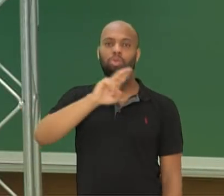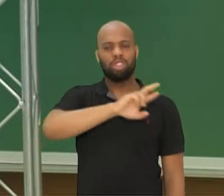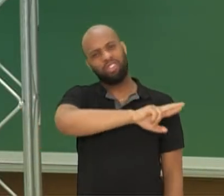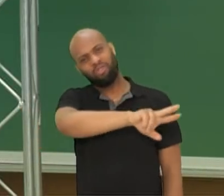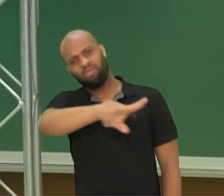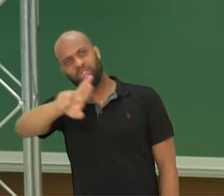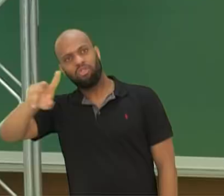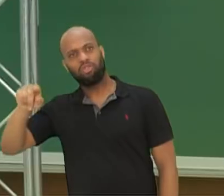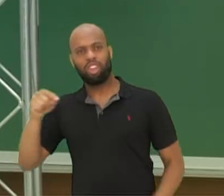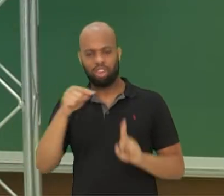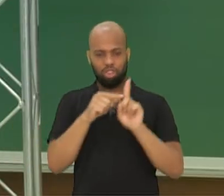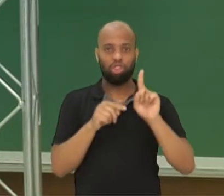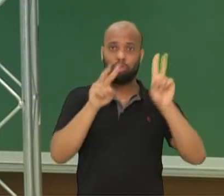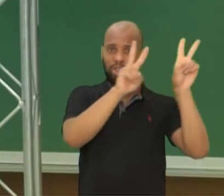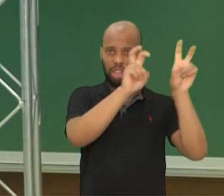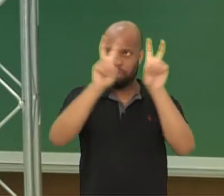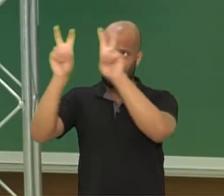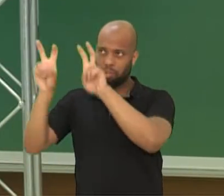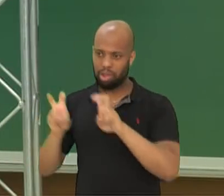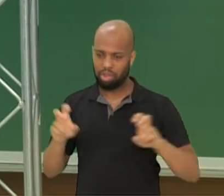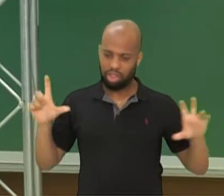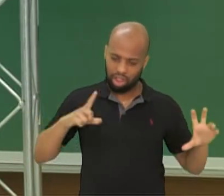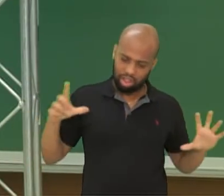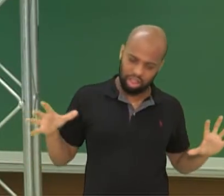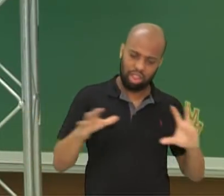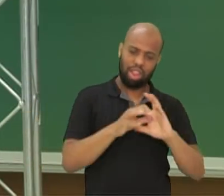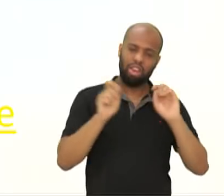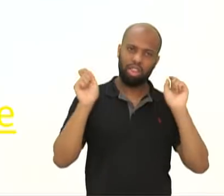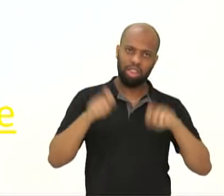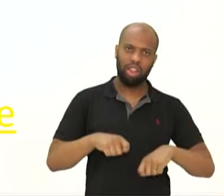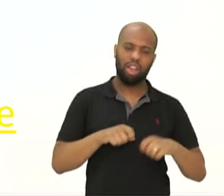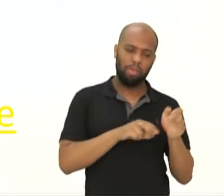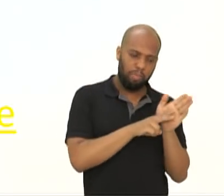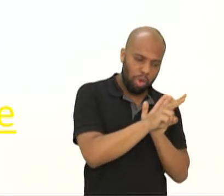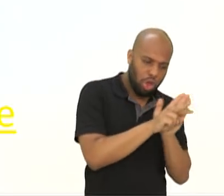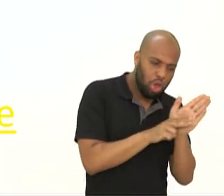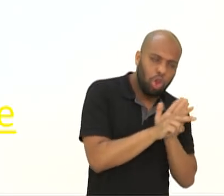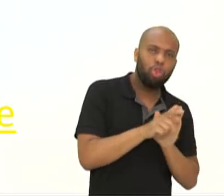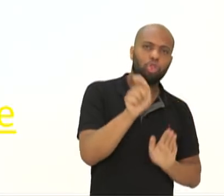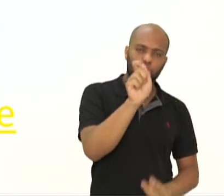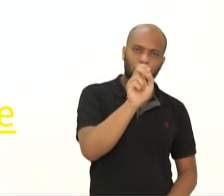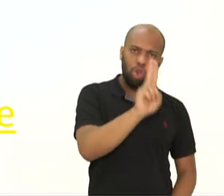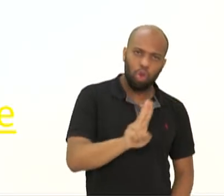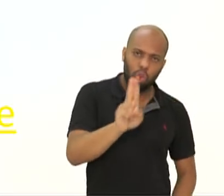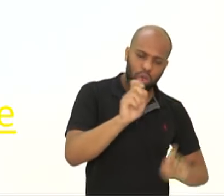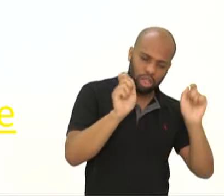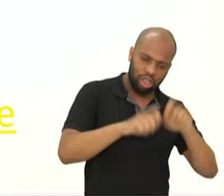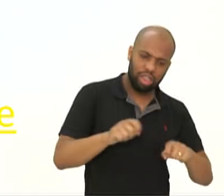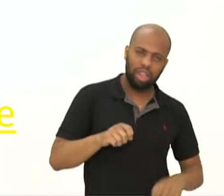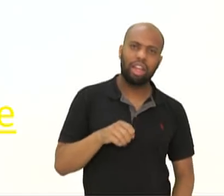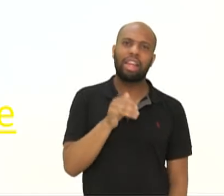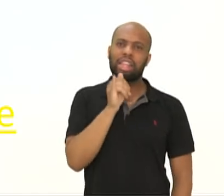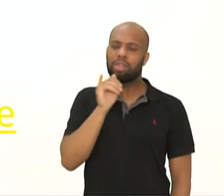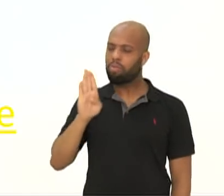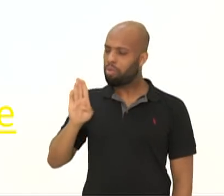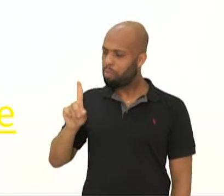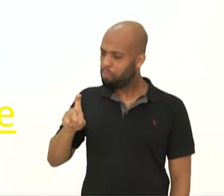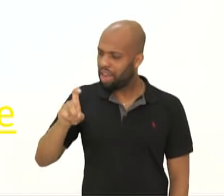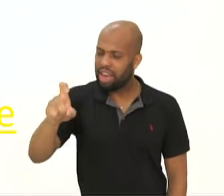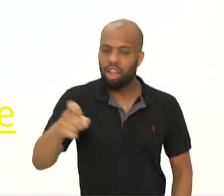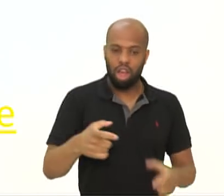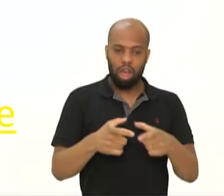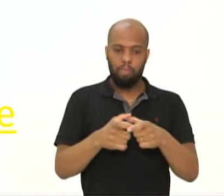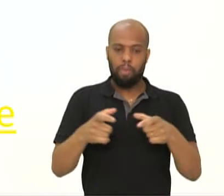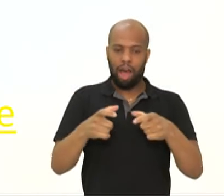vários temas distintos, não só a matemática, né? Na biologia, quando fala de bactérias, né? Que elas se multiplicam,